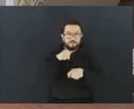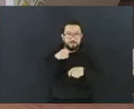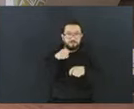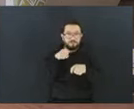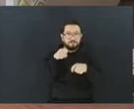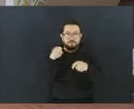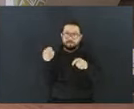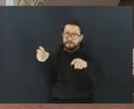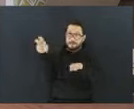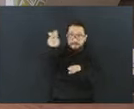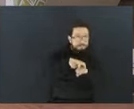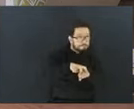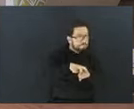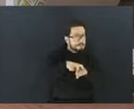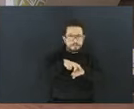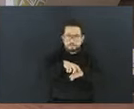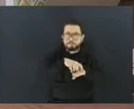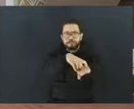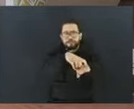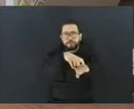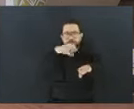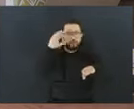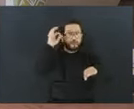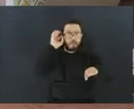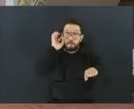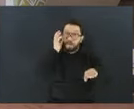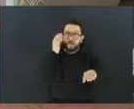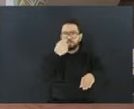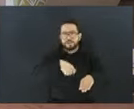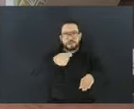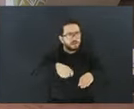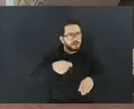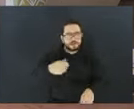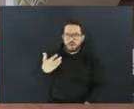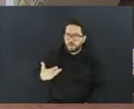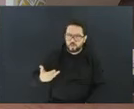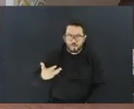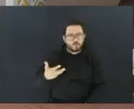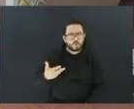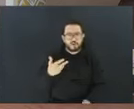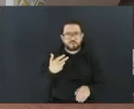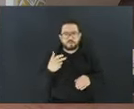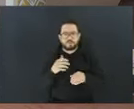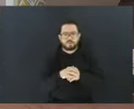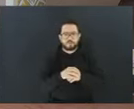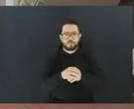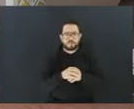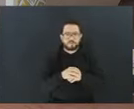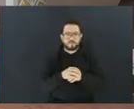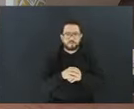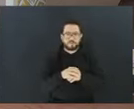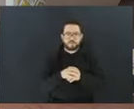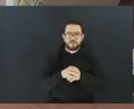própria guarnição, né, que a questão do trânsito, mas me parece que é uma questão interna mesmo do